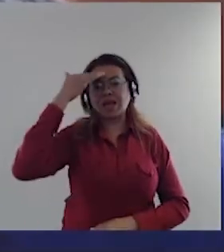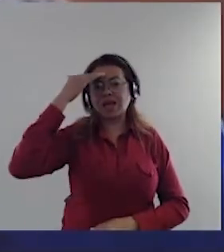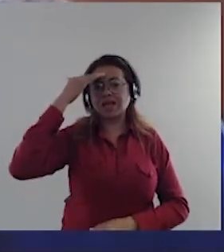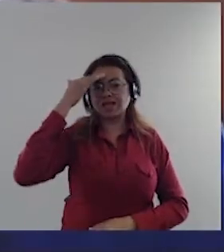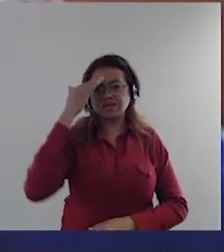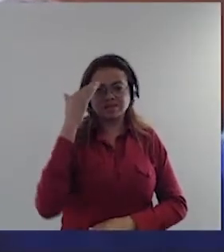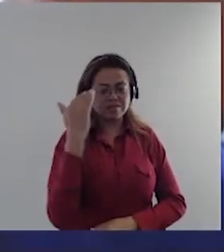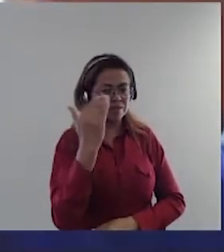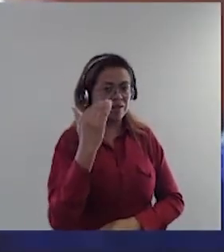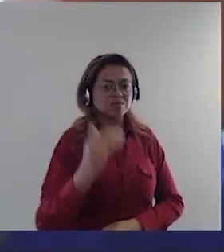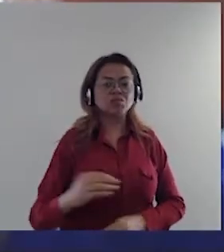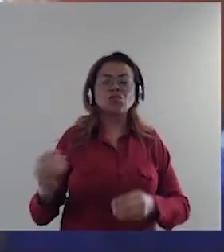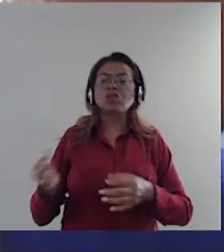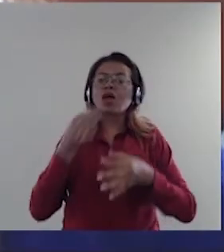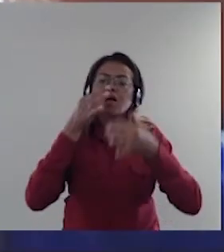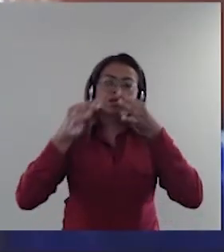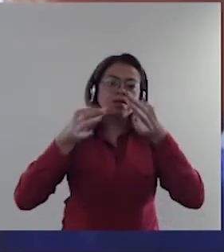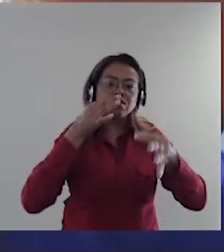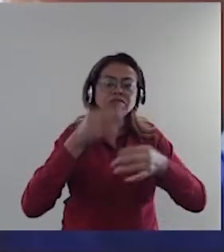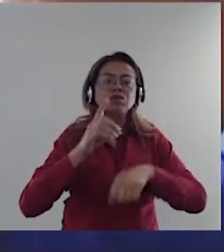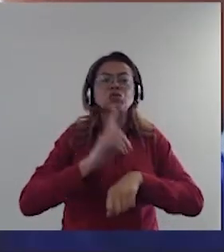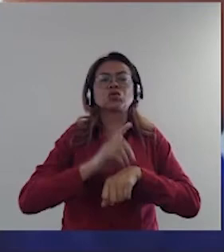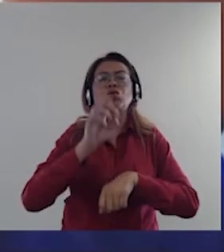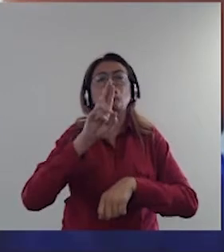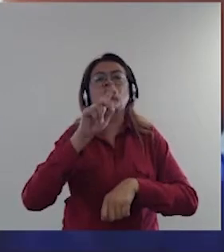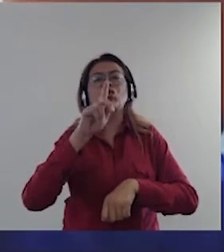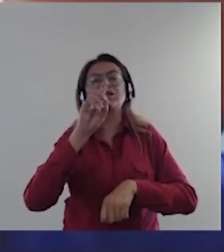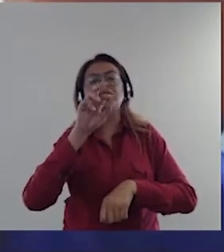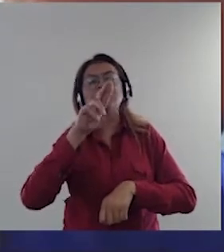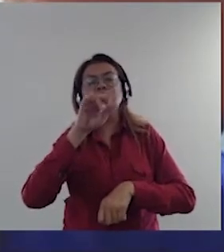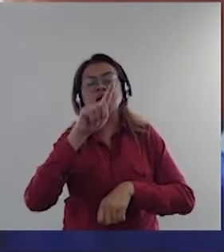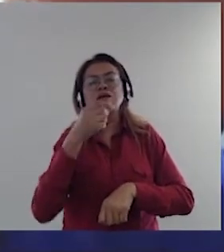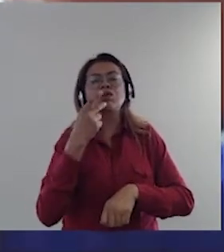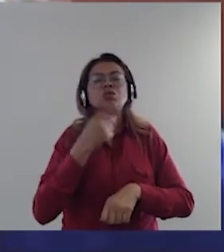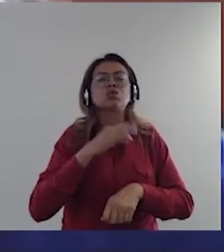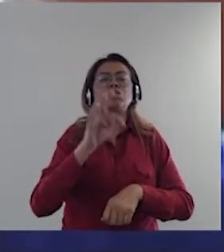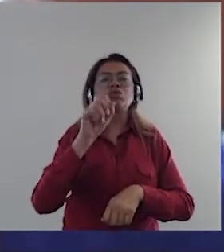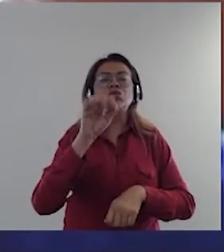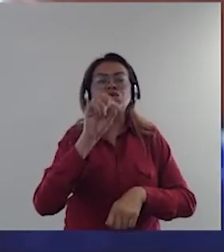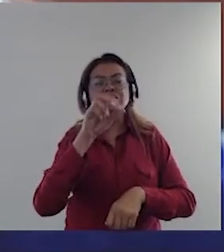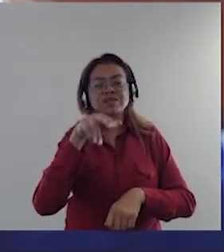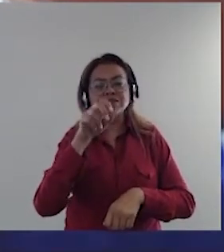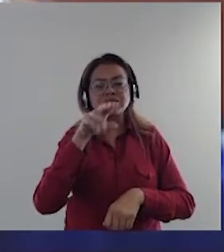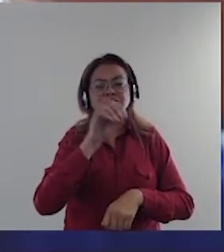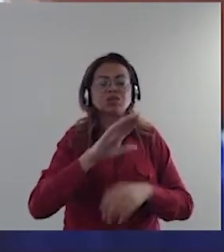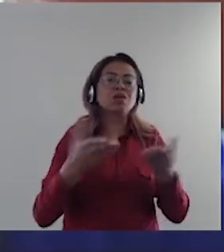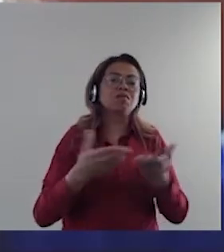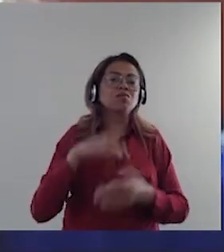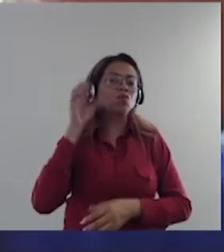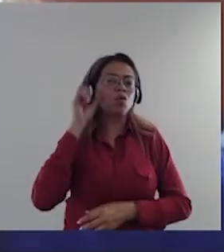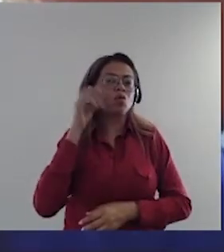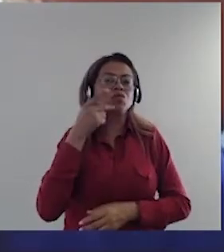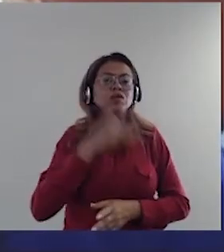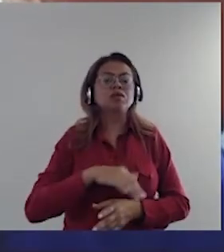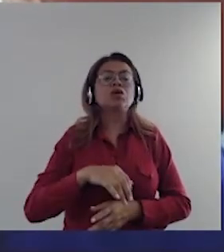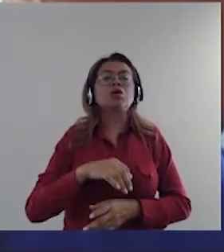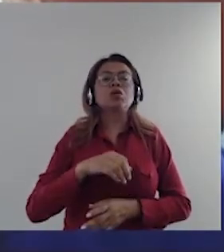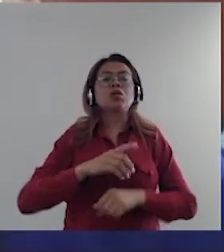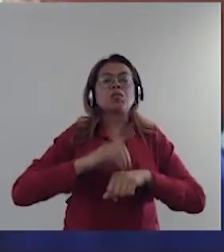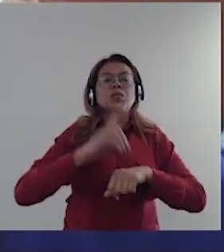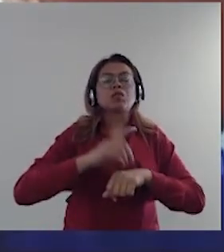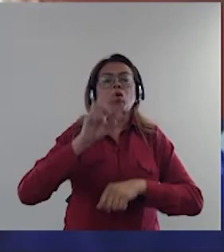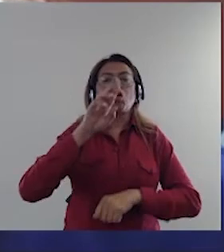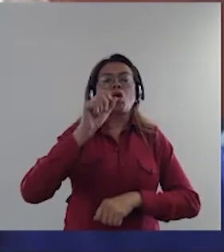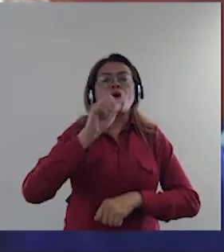Agradecemos a grandiosa contribuição do Dr. Rodrigo Toscano de Brito e ouviremos agora o Dr. Rolf